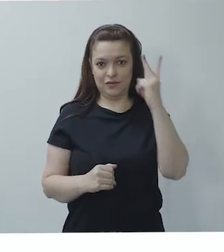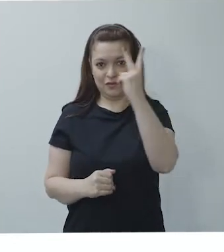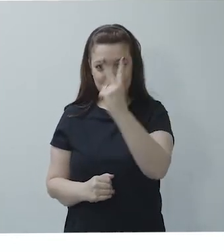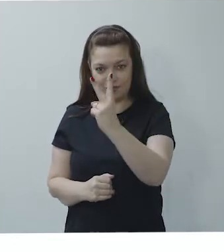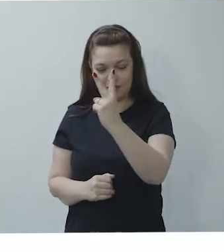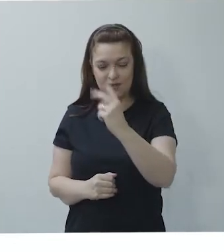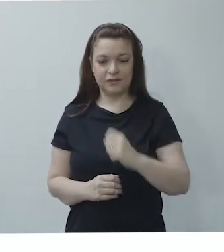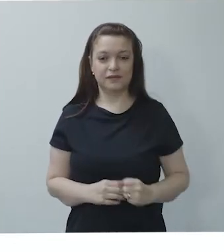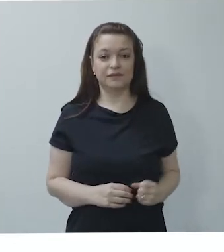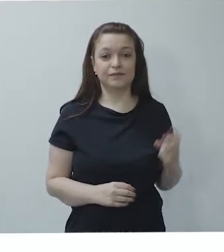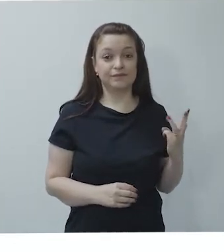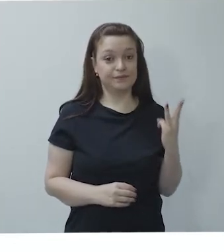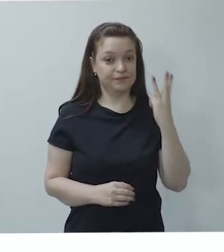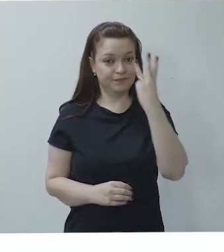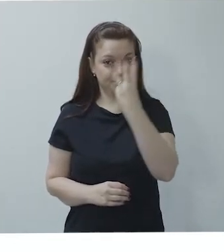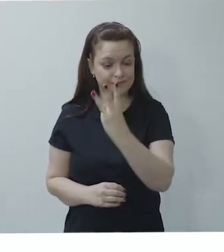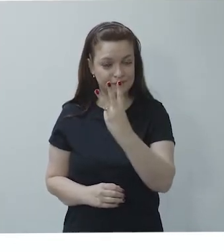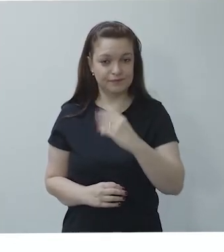duas,